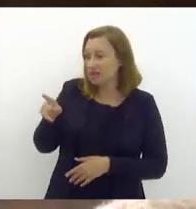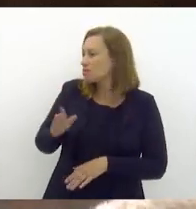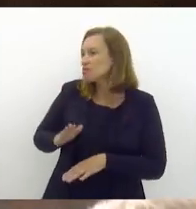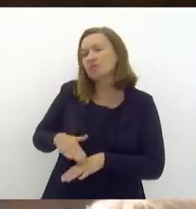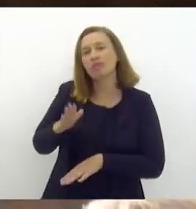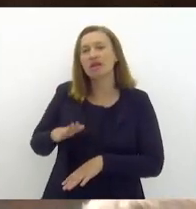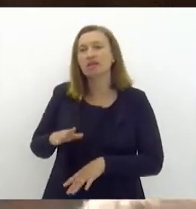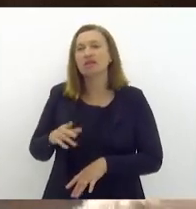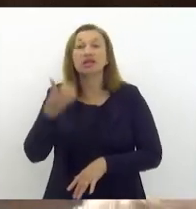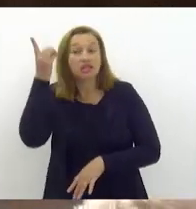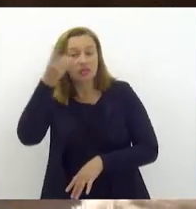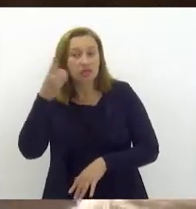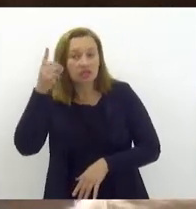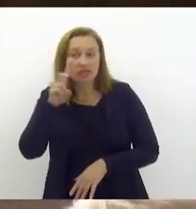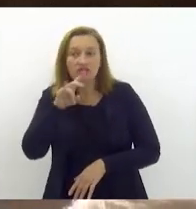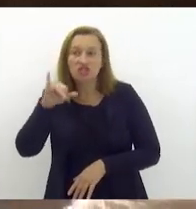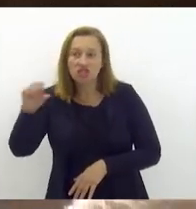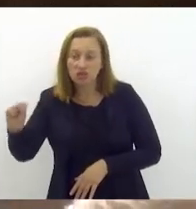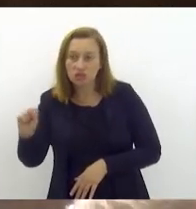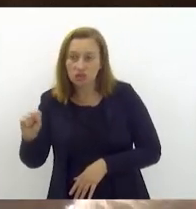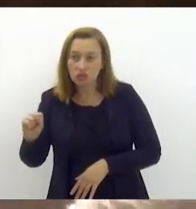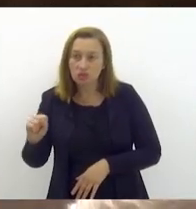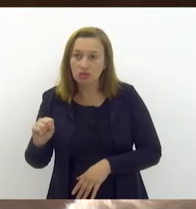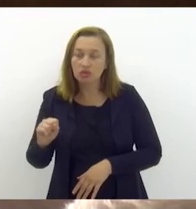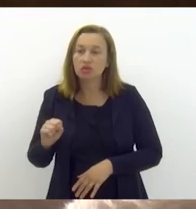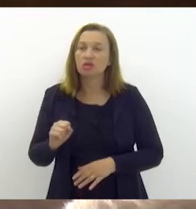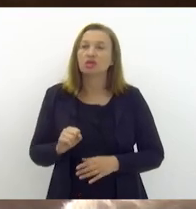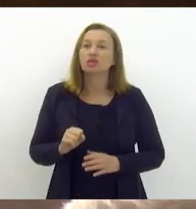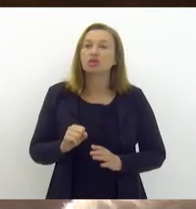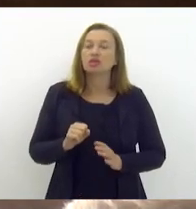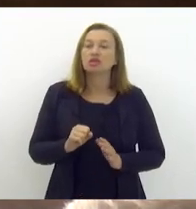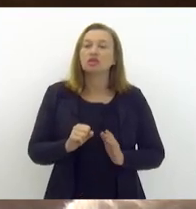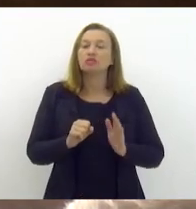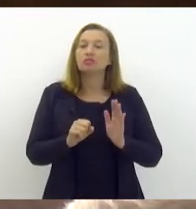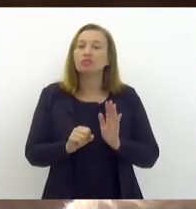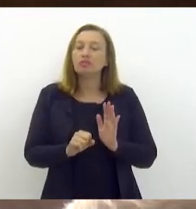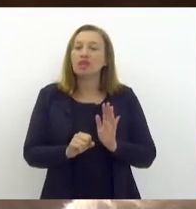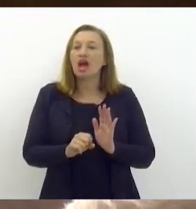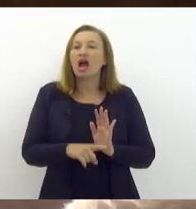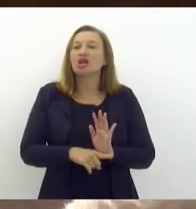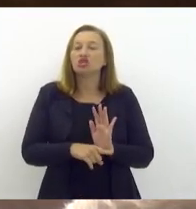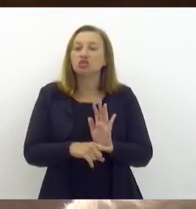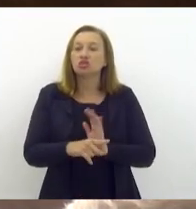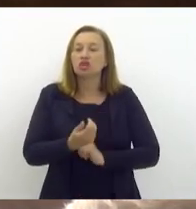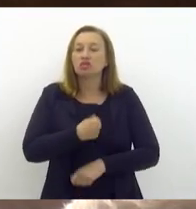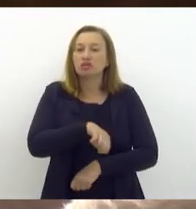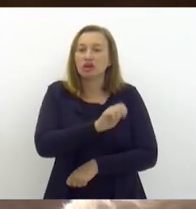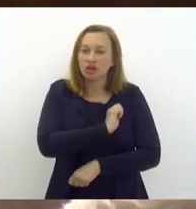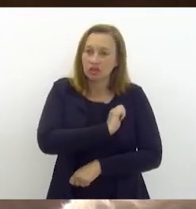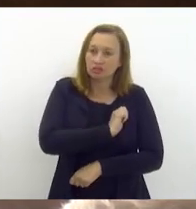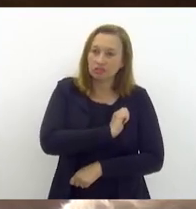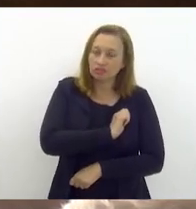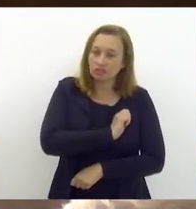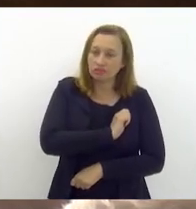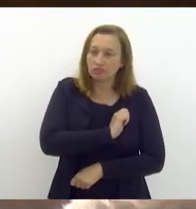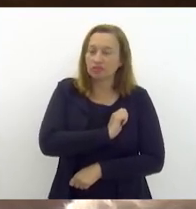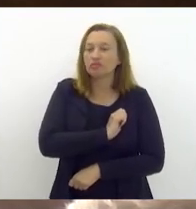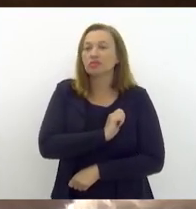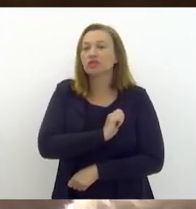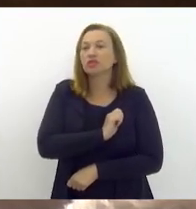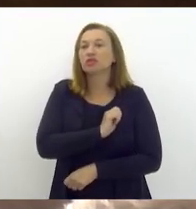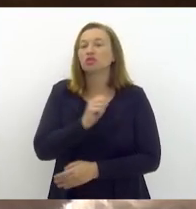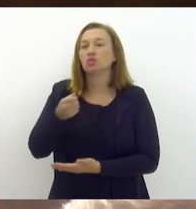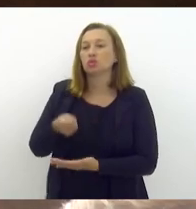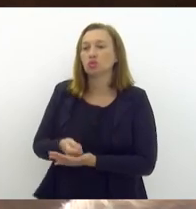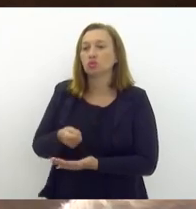que é deputado Vinícius Cozzolino, que veda a concessão de benefícios fiscais às entidades condenadas com sentença transitada e julgada